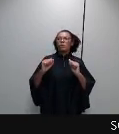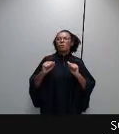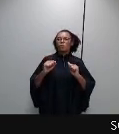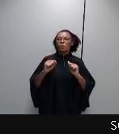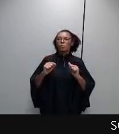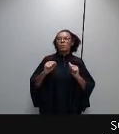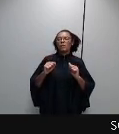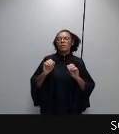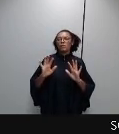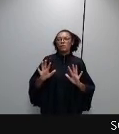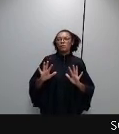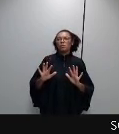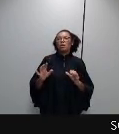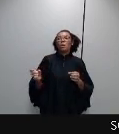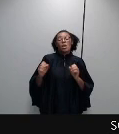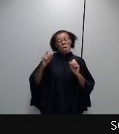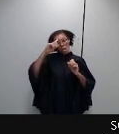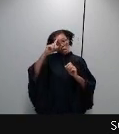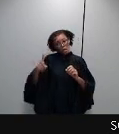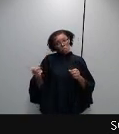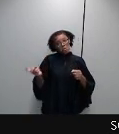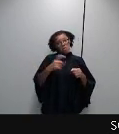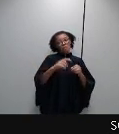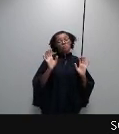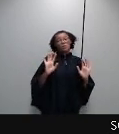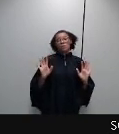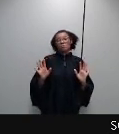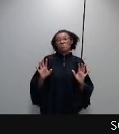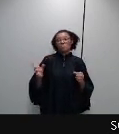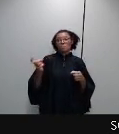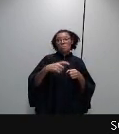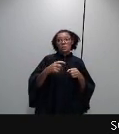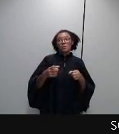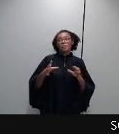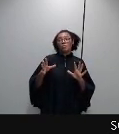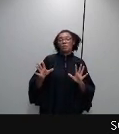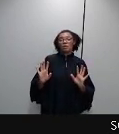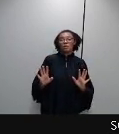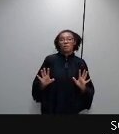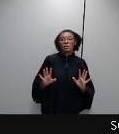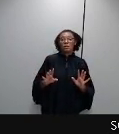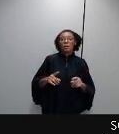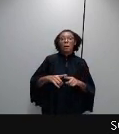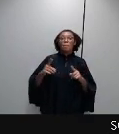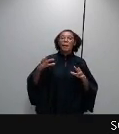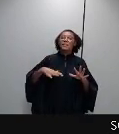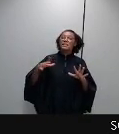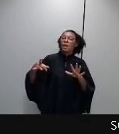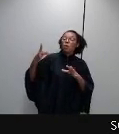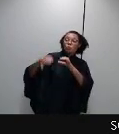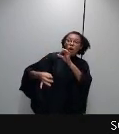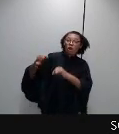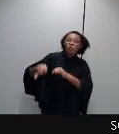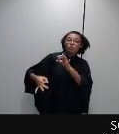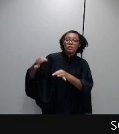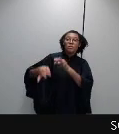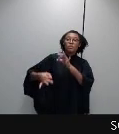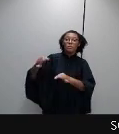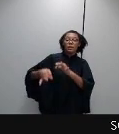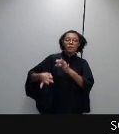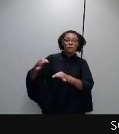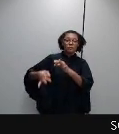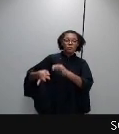podem voltar e não é isso que eu tô botando mas a um juízo de mérito aí já sobre esse tema melhor